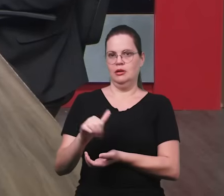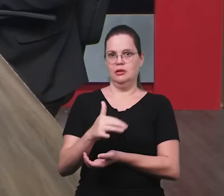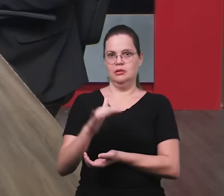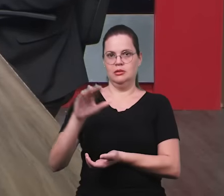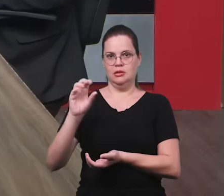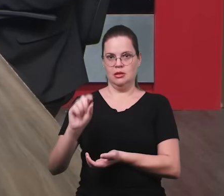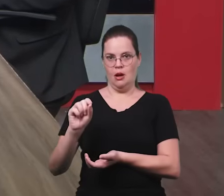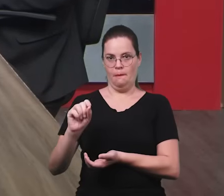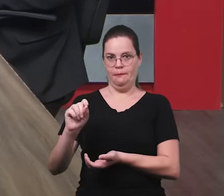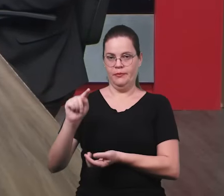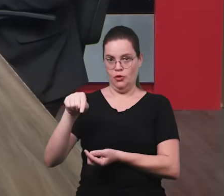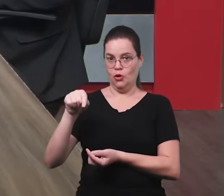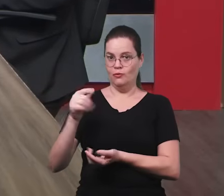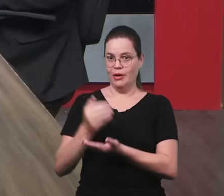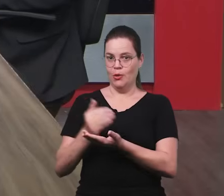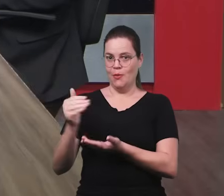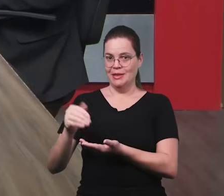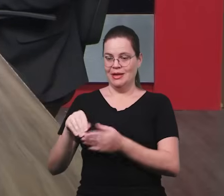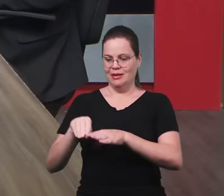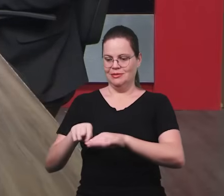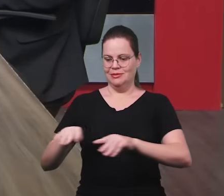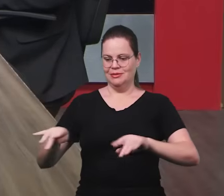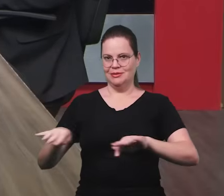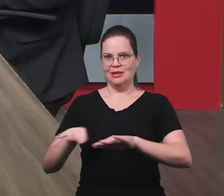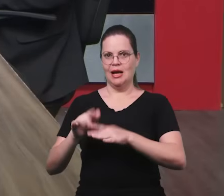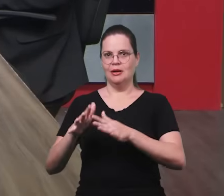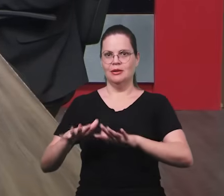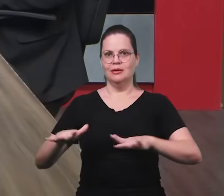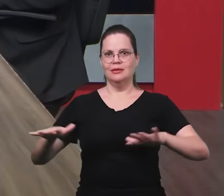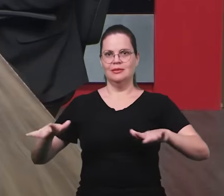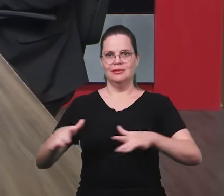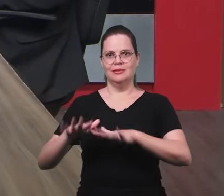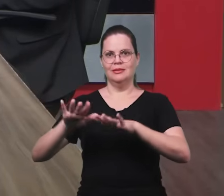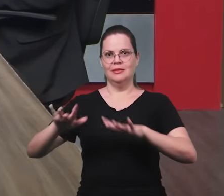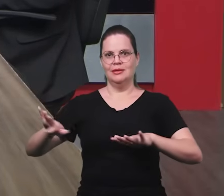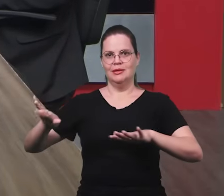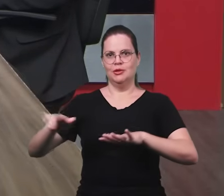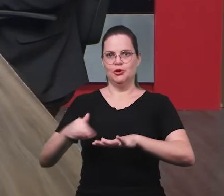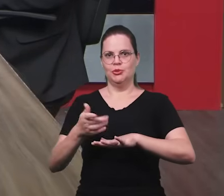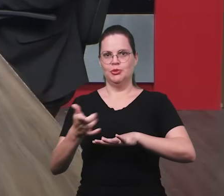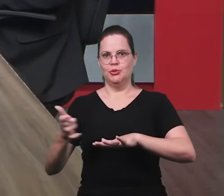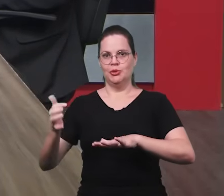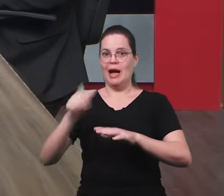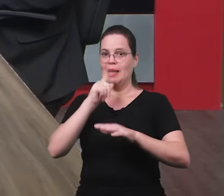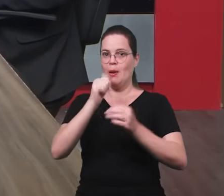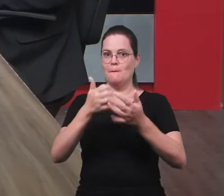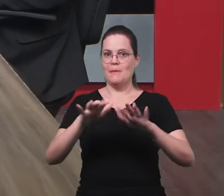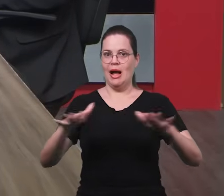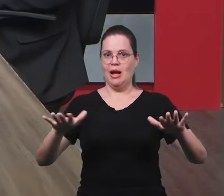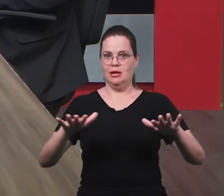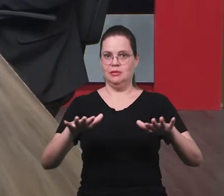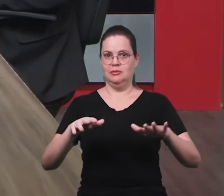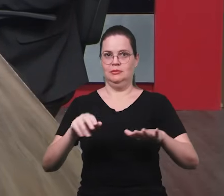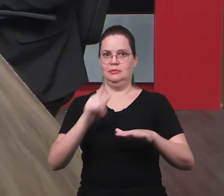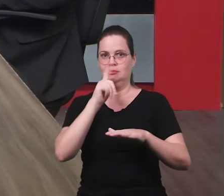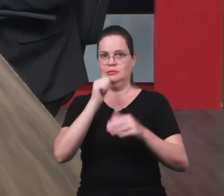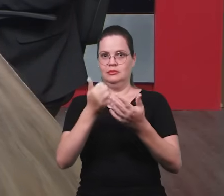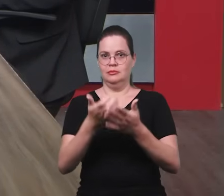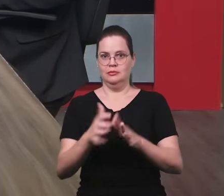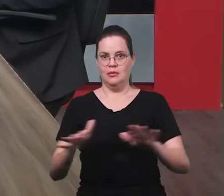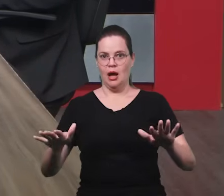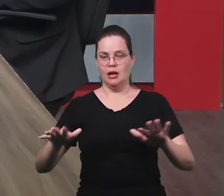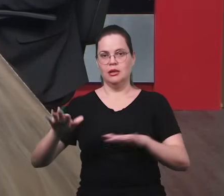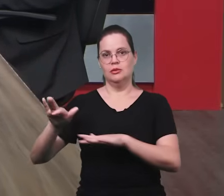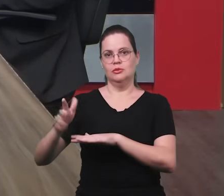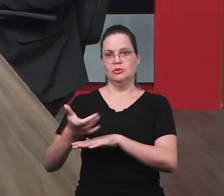sempre volta, né? Para um ponto de partida. Então, nós vamos começar aqui no mar. O que nós temos? A